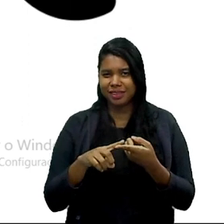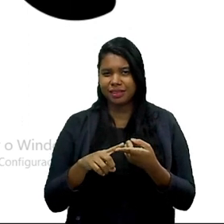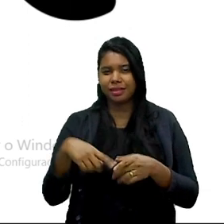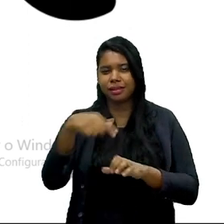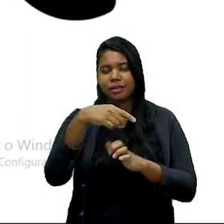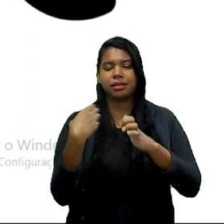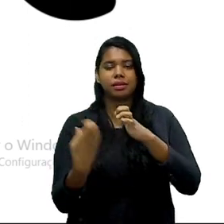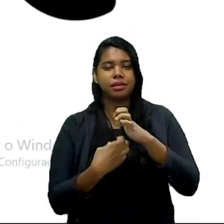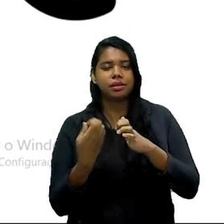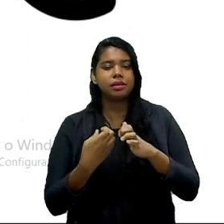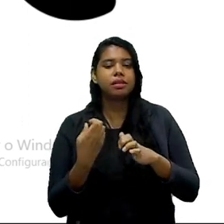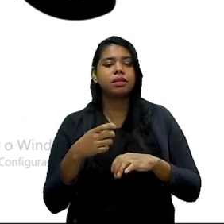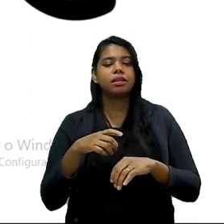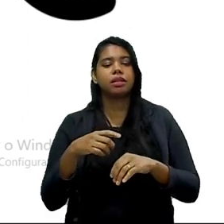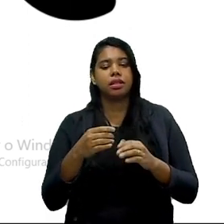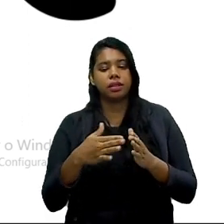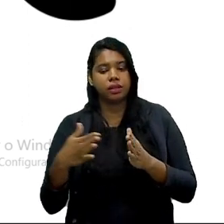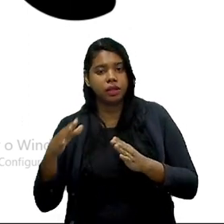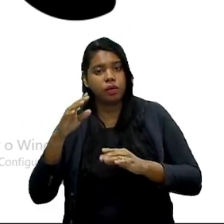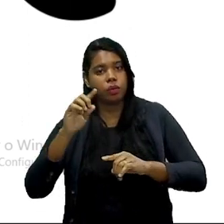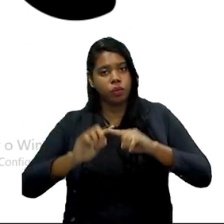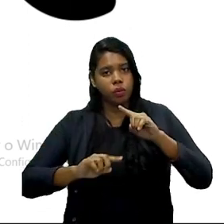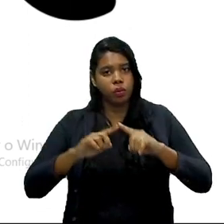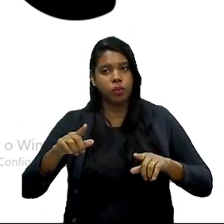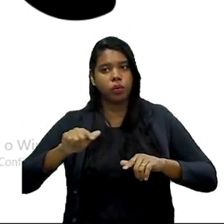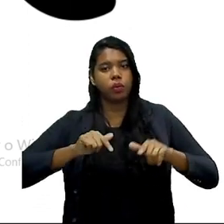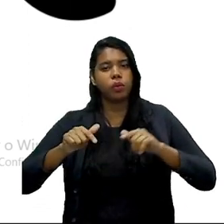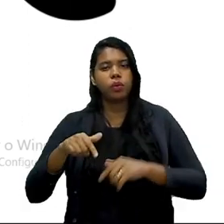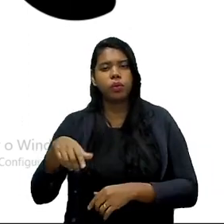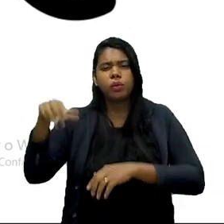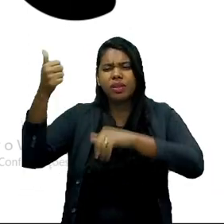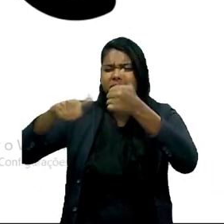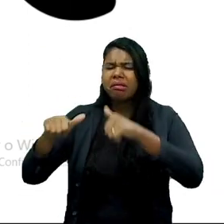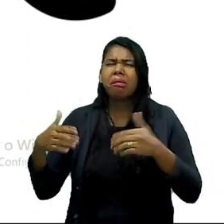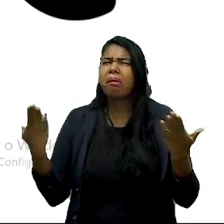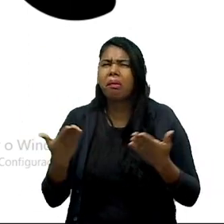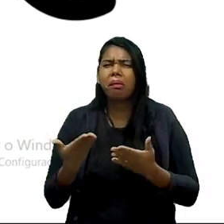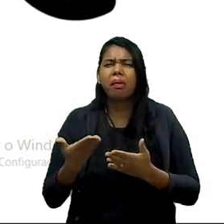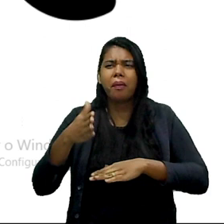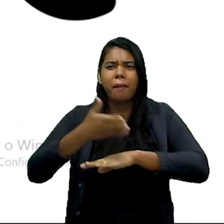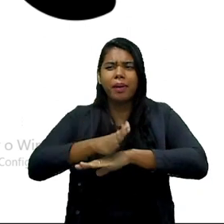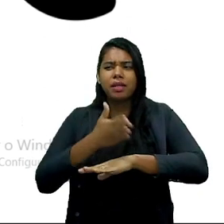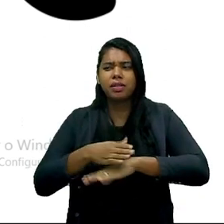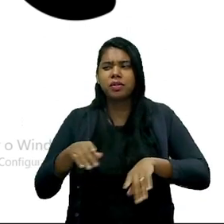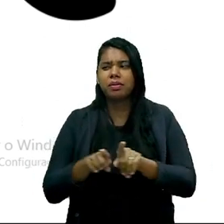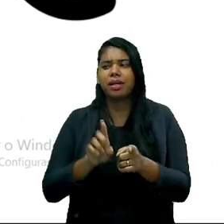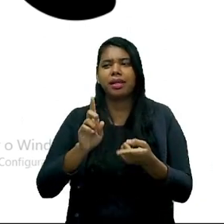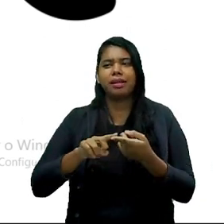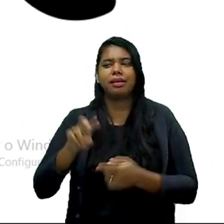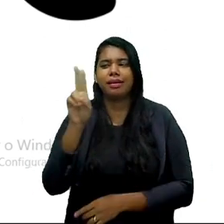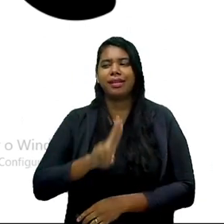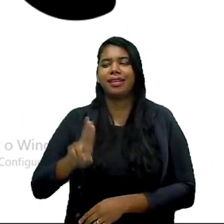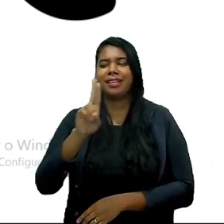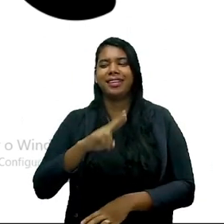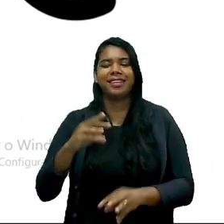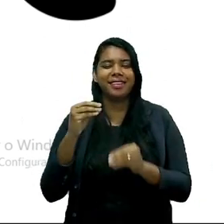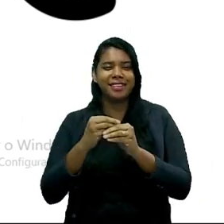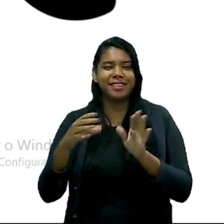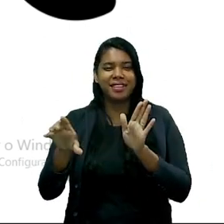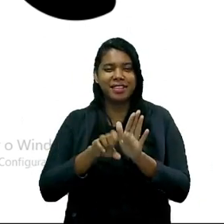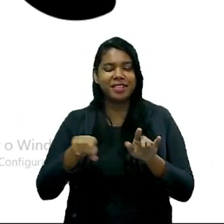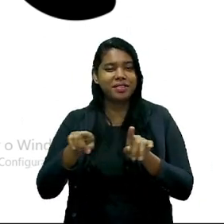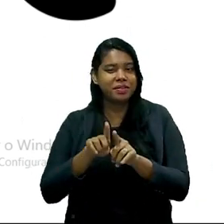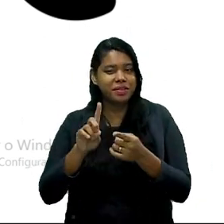empresário tem um momento que, de acordo com a atividade dele, ele vai observar qual é o mais prático para ele, usar o método por absorção